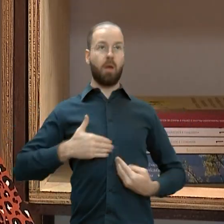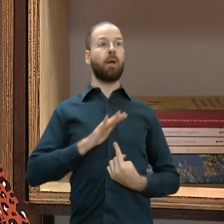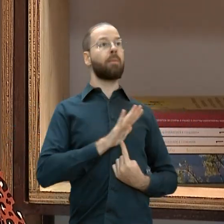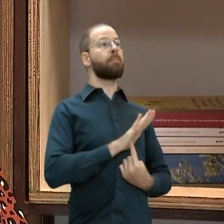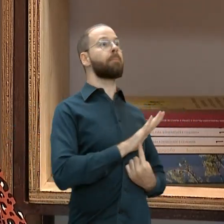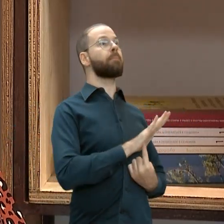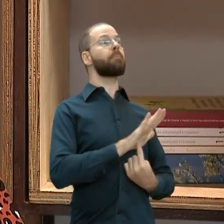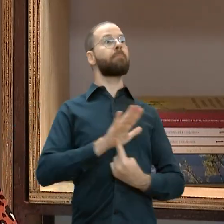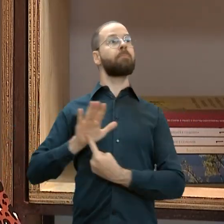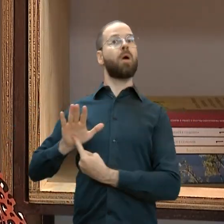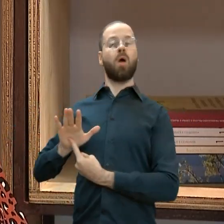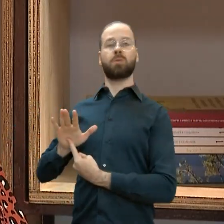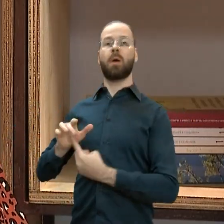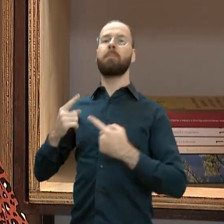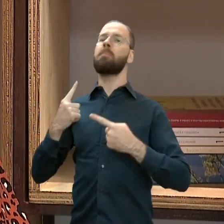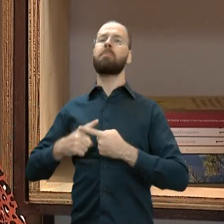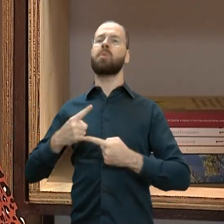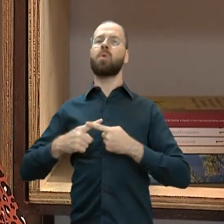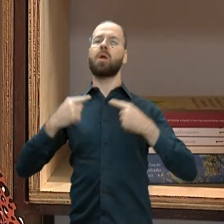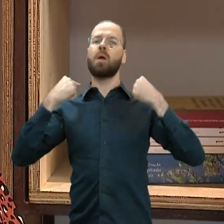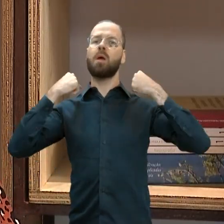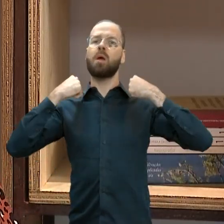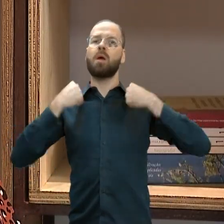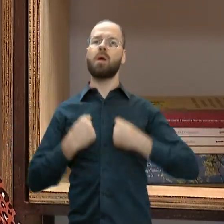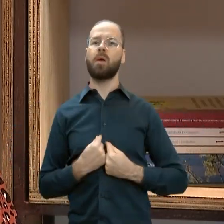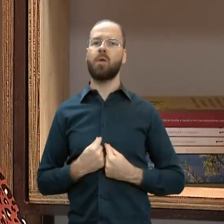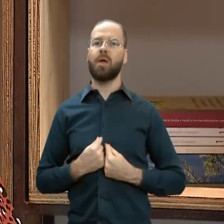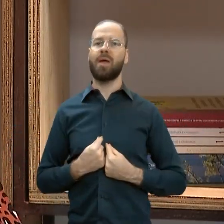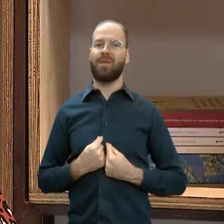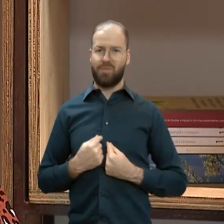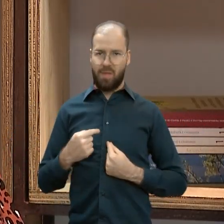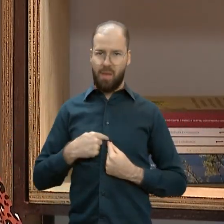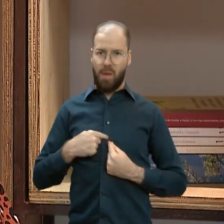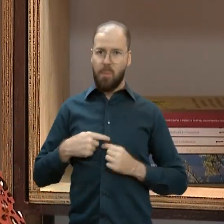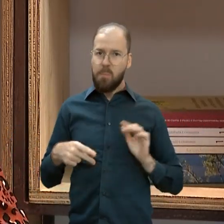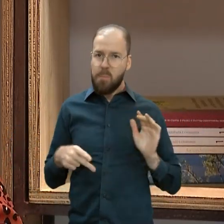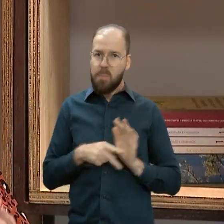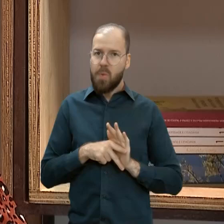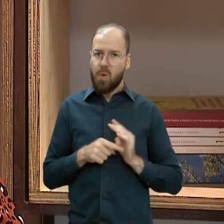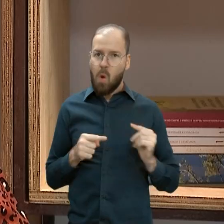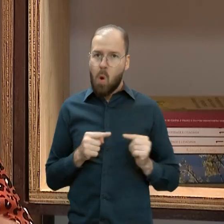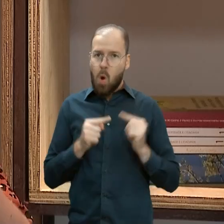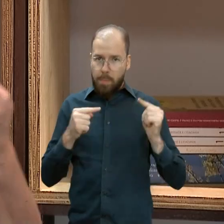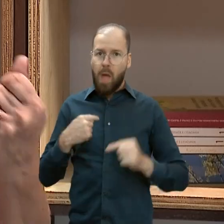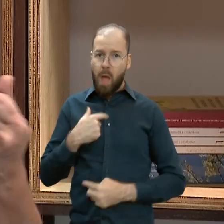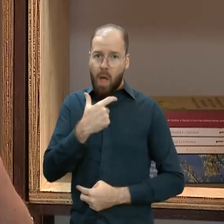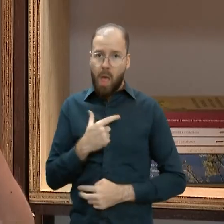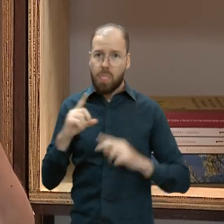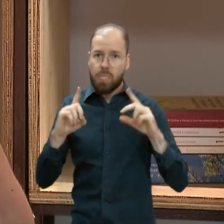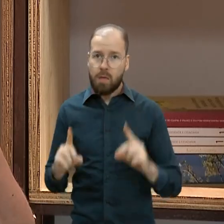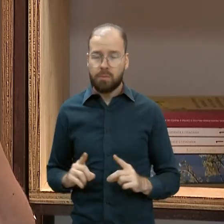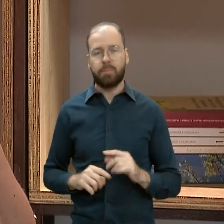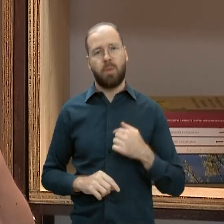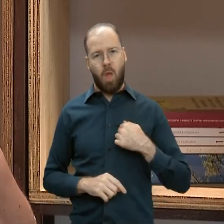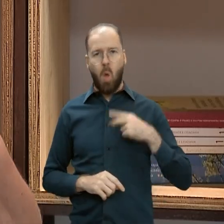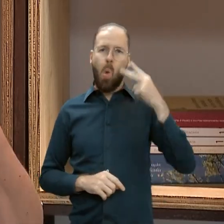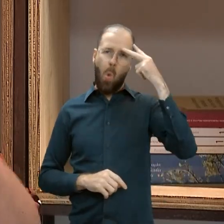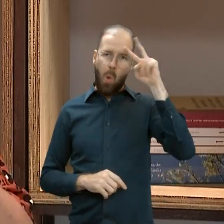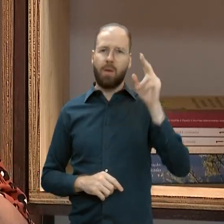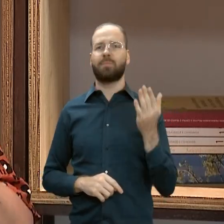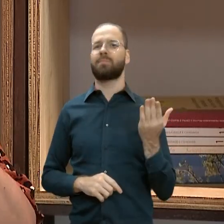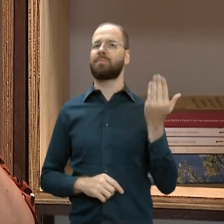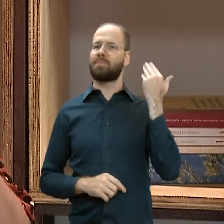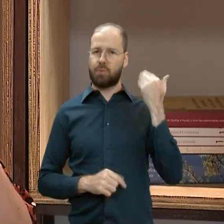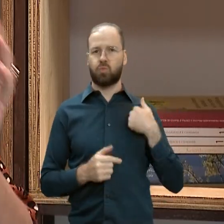da fita do girassol? Isso faz eu lembrar lá do passado do meu mestrado, quando a gente começa a estudar